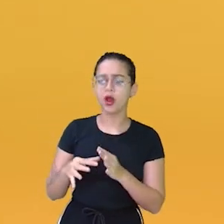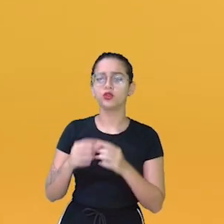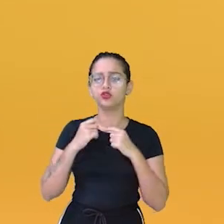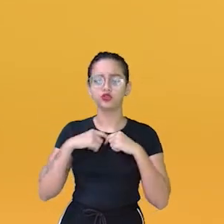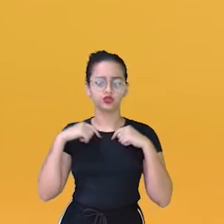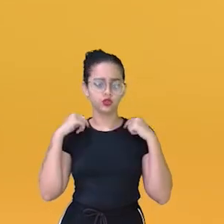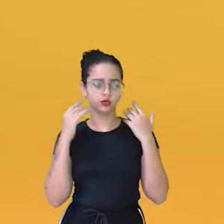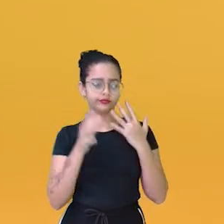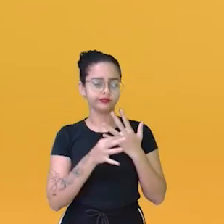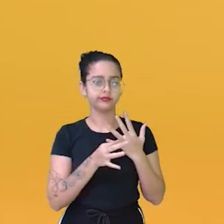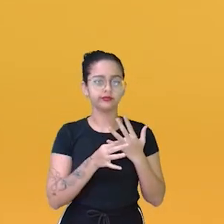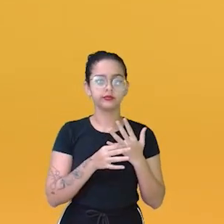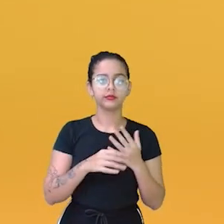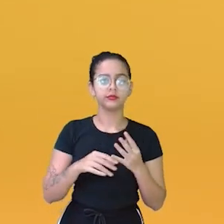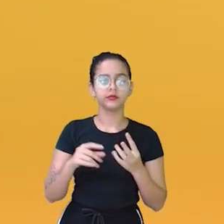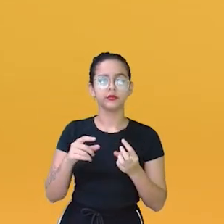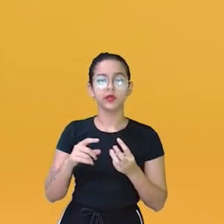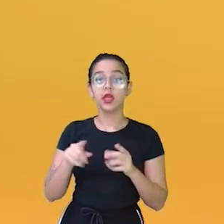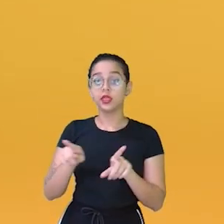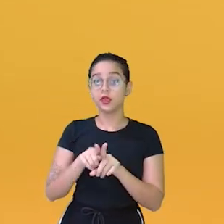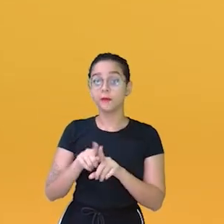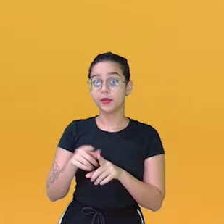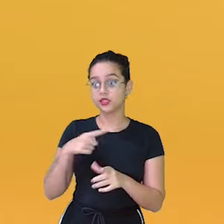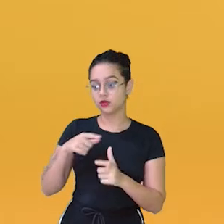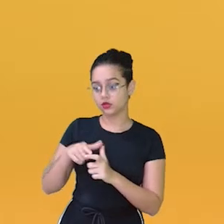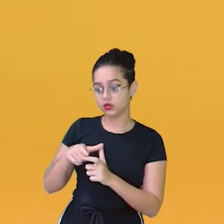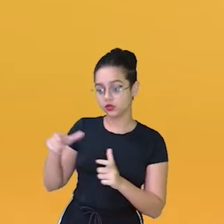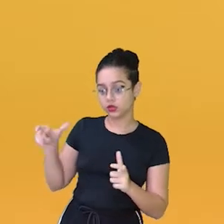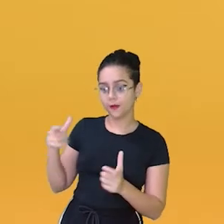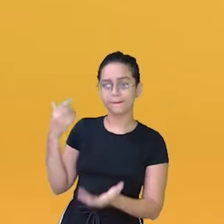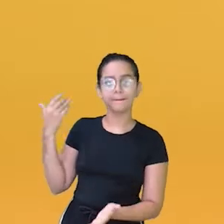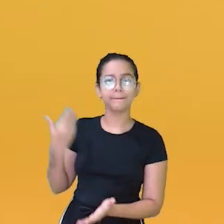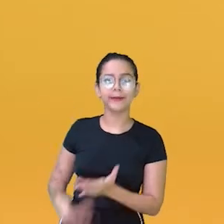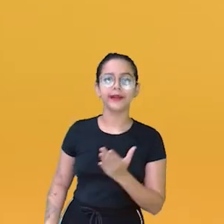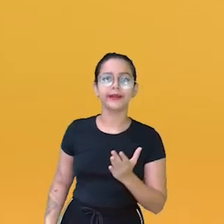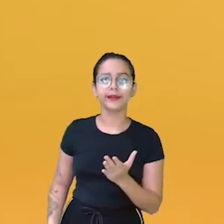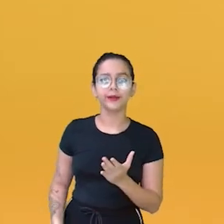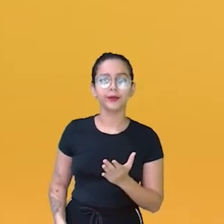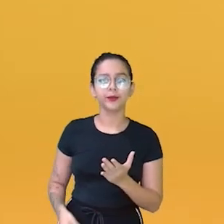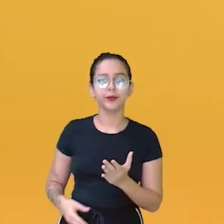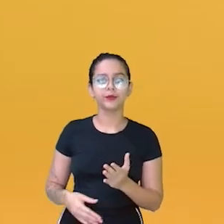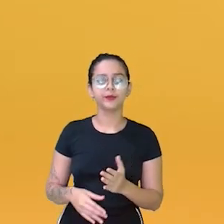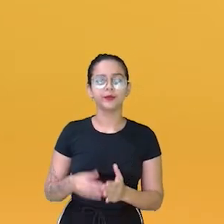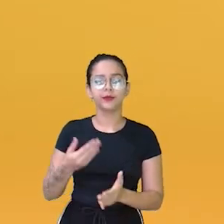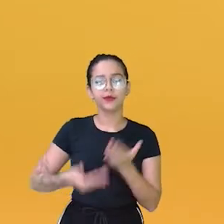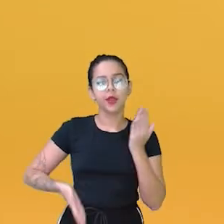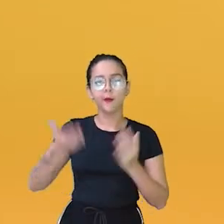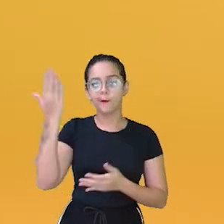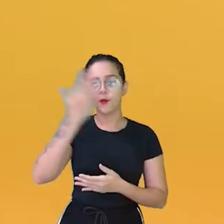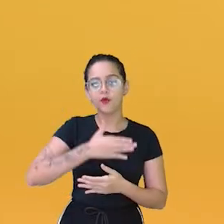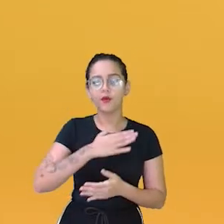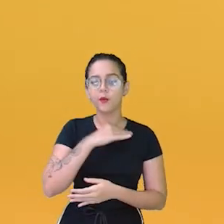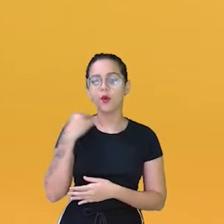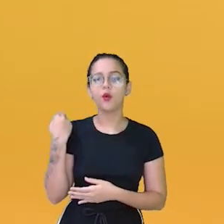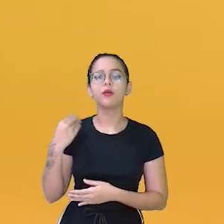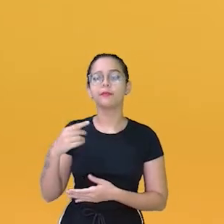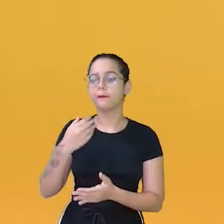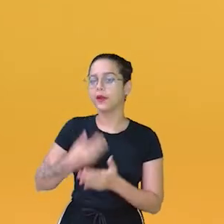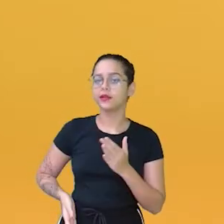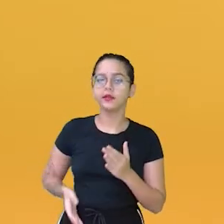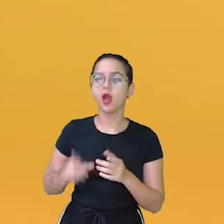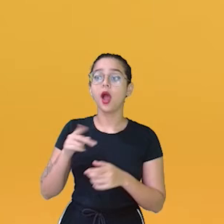inclusive seu próprio atestado de óbito foi perdido, né? Enfim, a morte dela permanece um